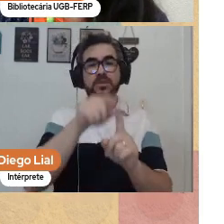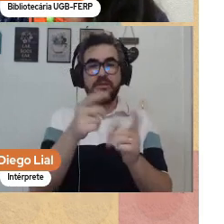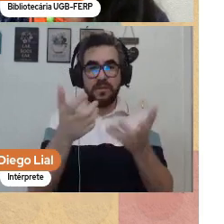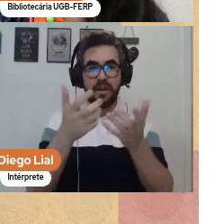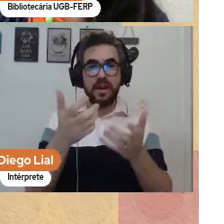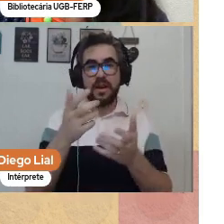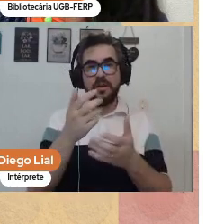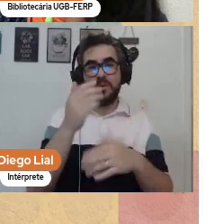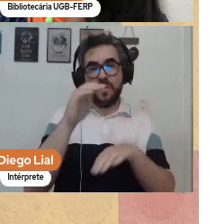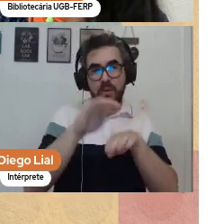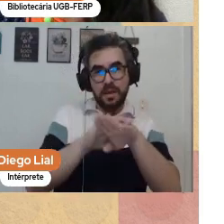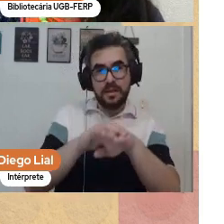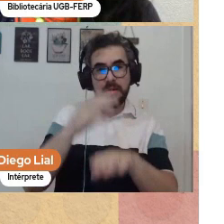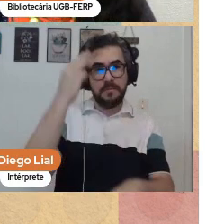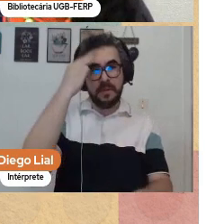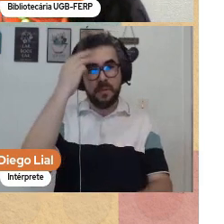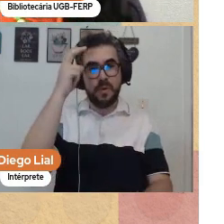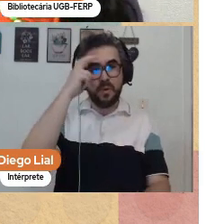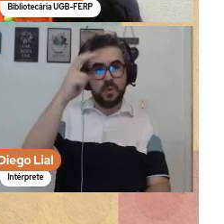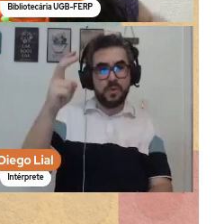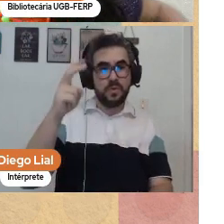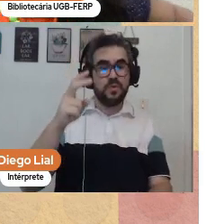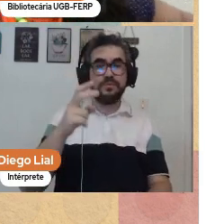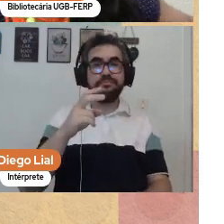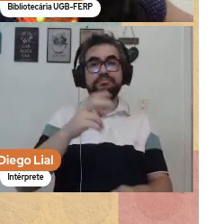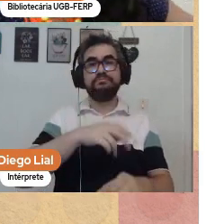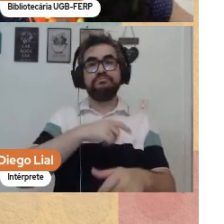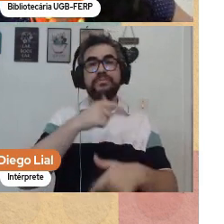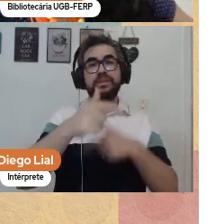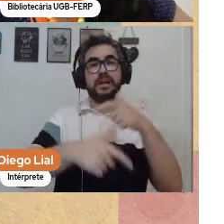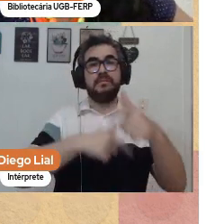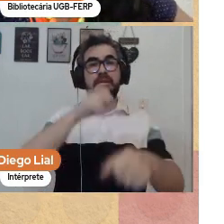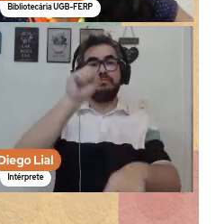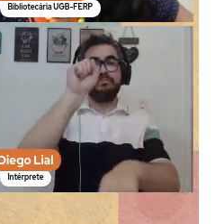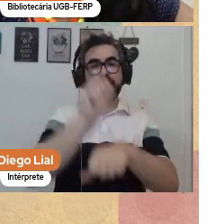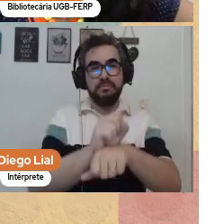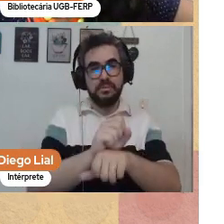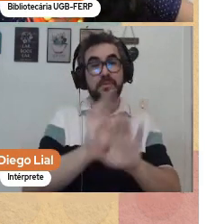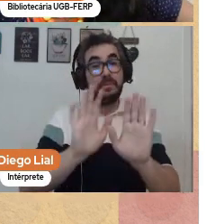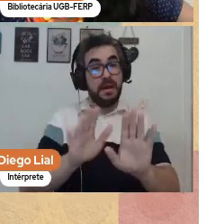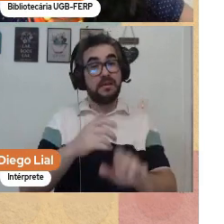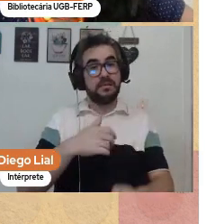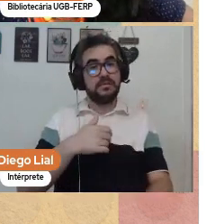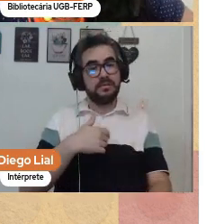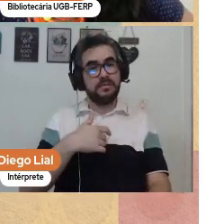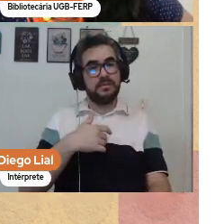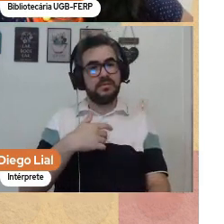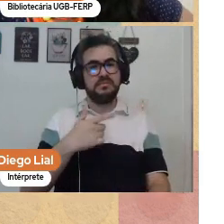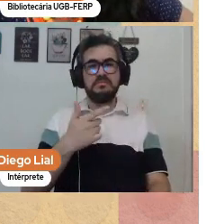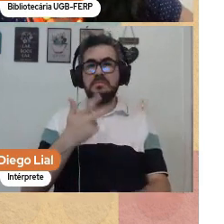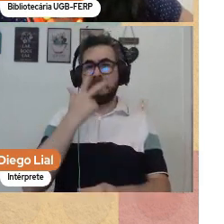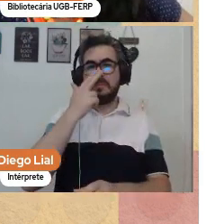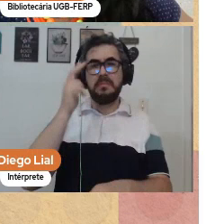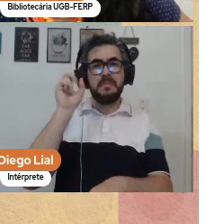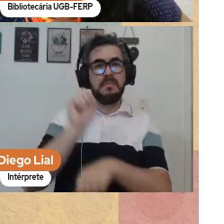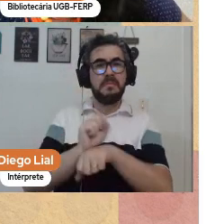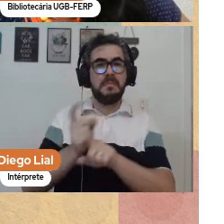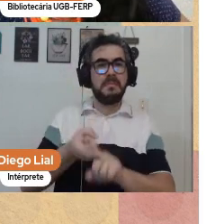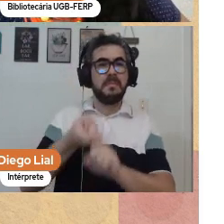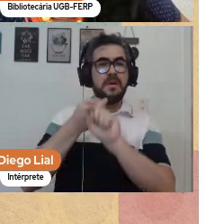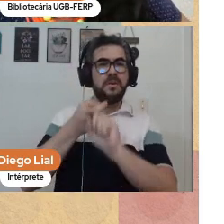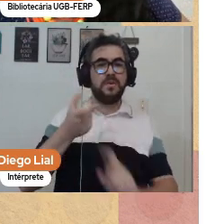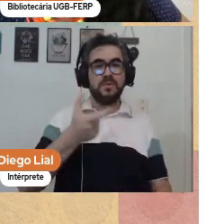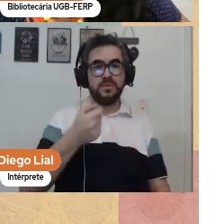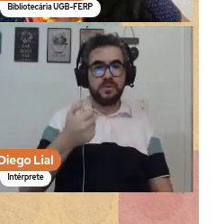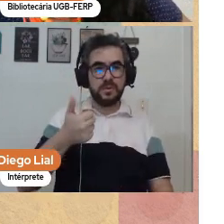cultura. E ele foi interrompido, mas eu acredito que ele será retomado, né? Ele foi interrompido em 2019, mas eu acredito que ele